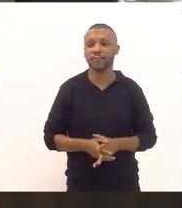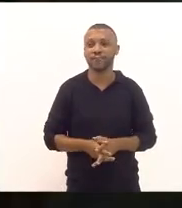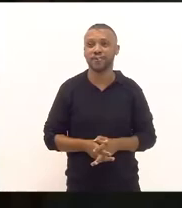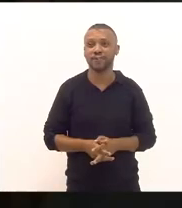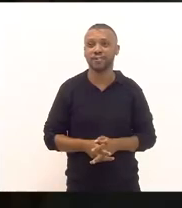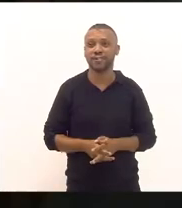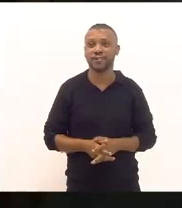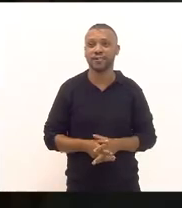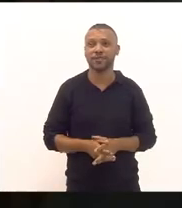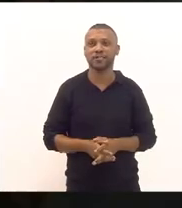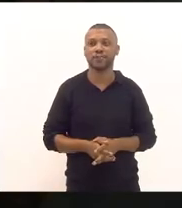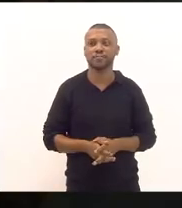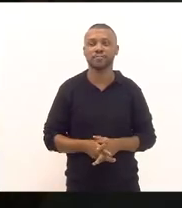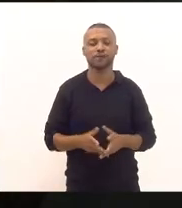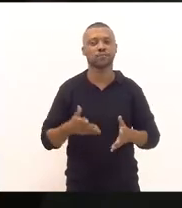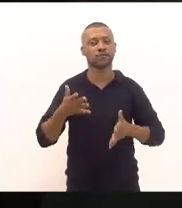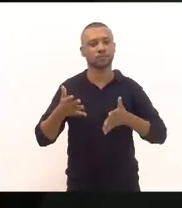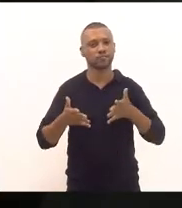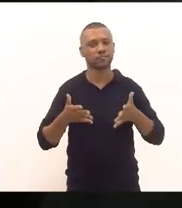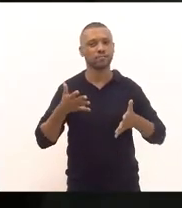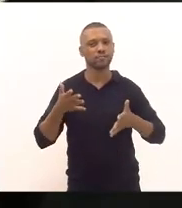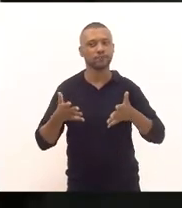E aí